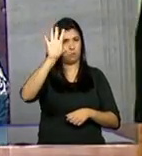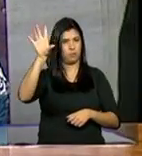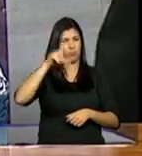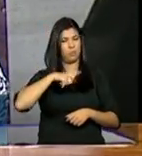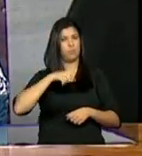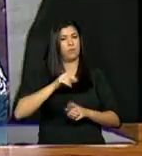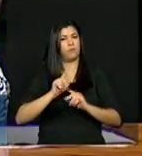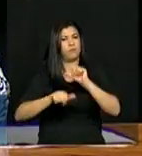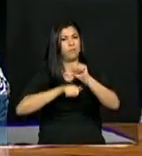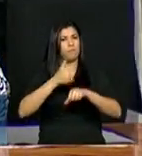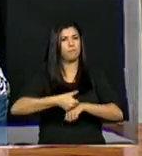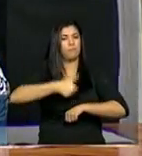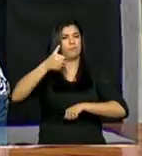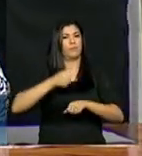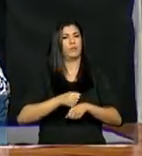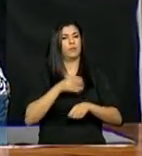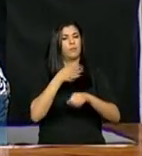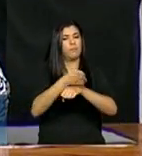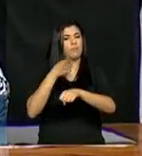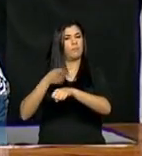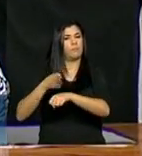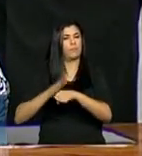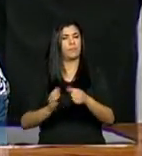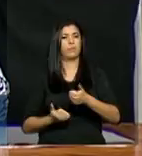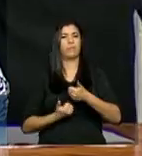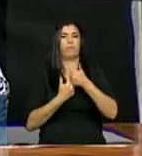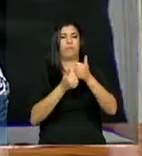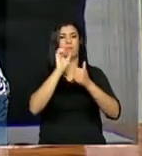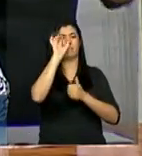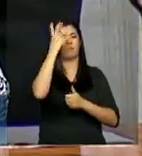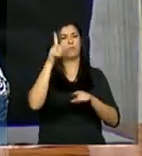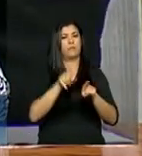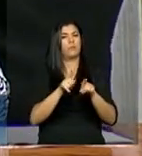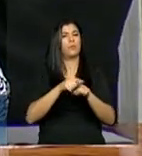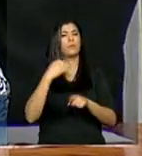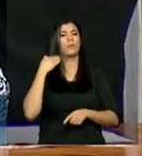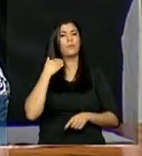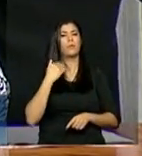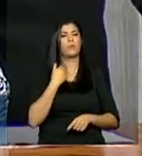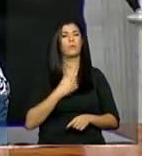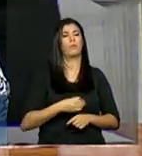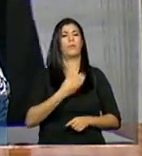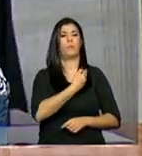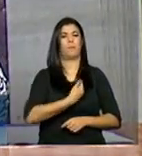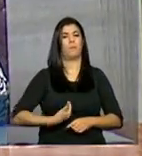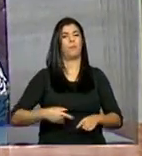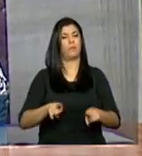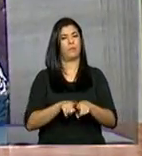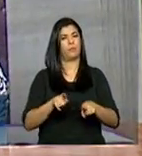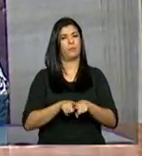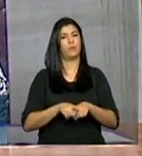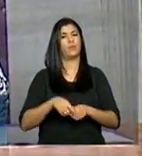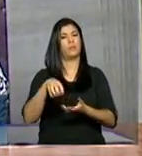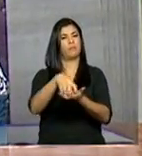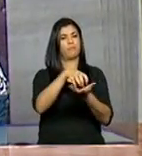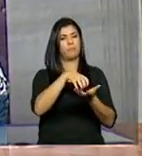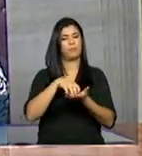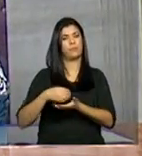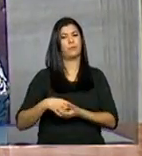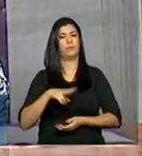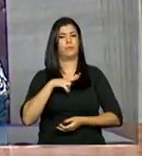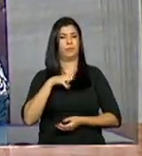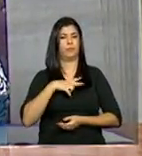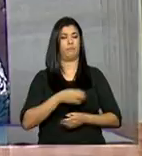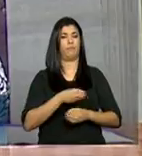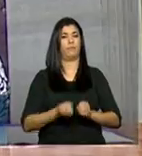forte investimento em infraestrutura e com apoio decisivo de bancos públicos e do setor privado, que permitirá gerar empregos